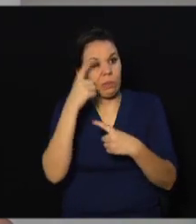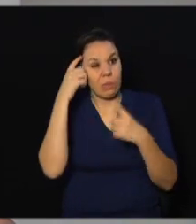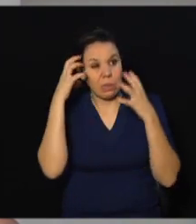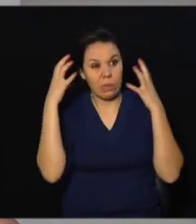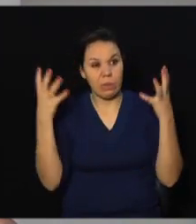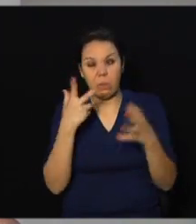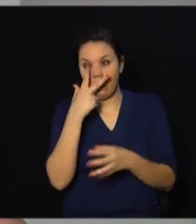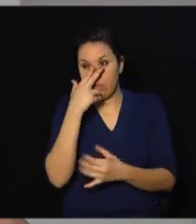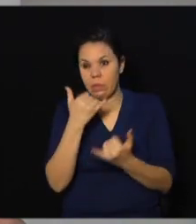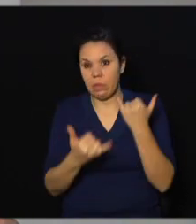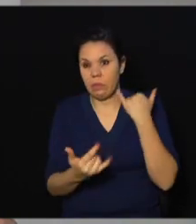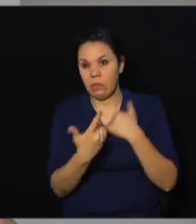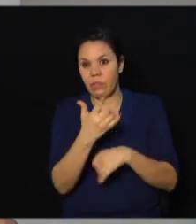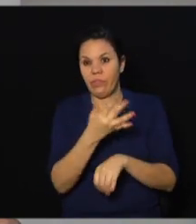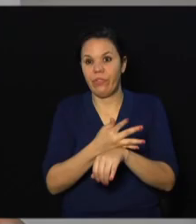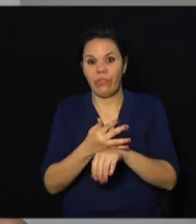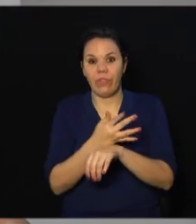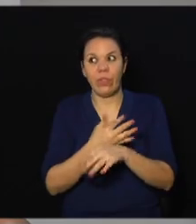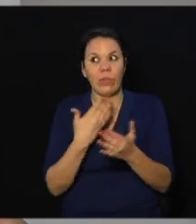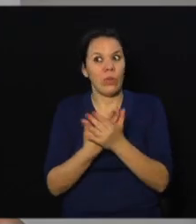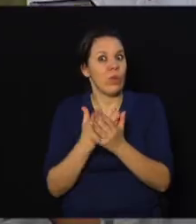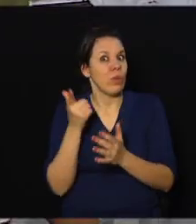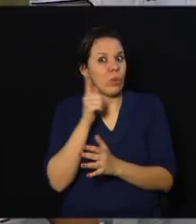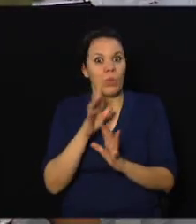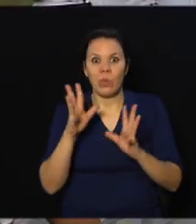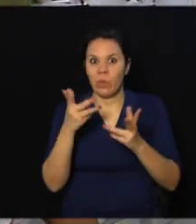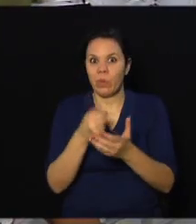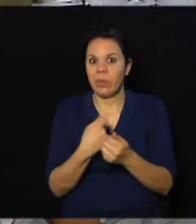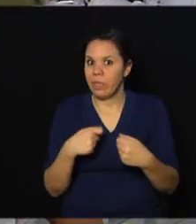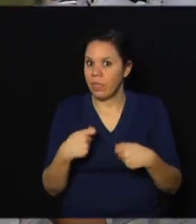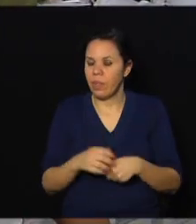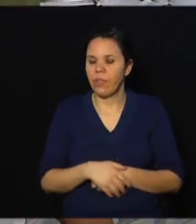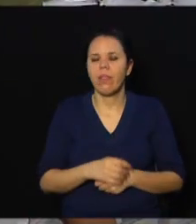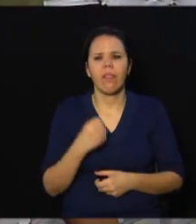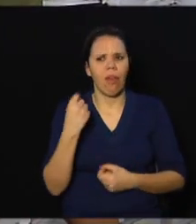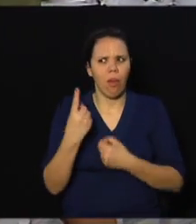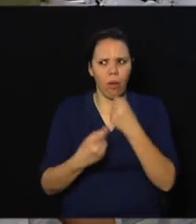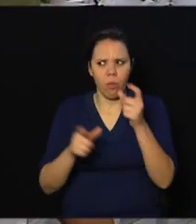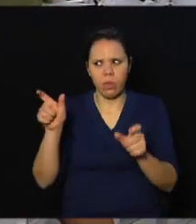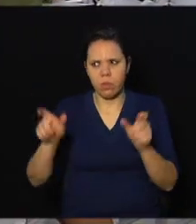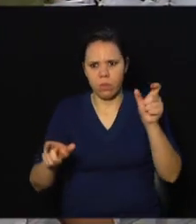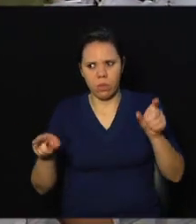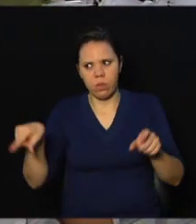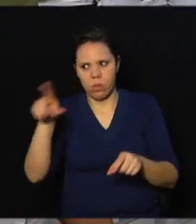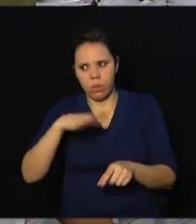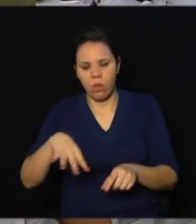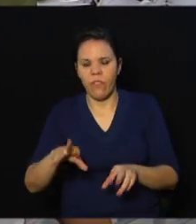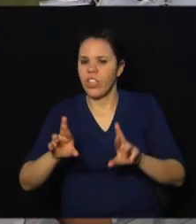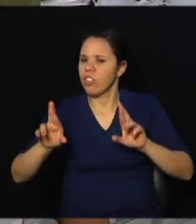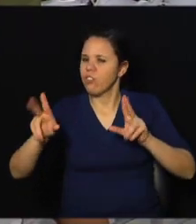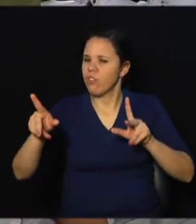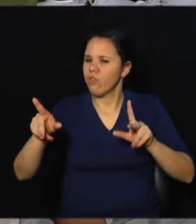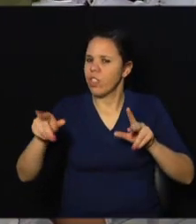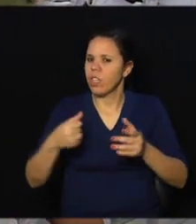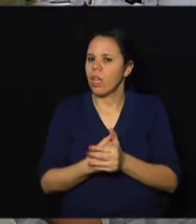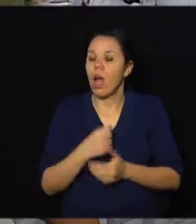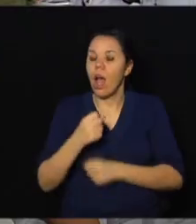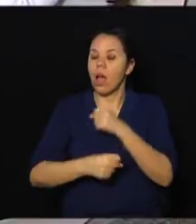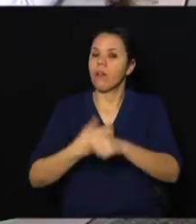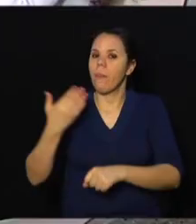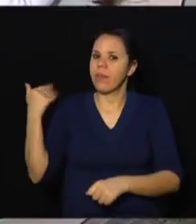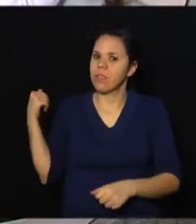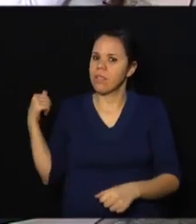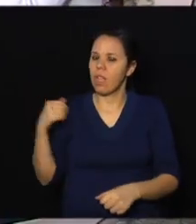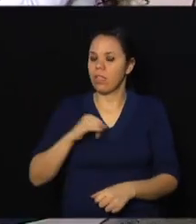tido férias e eu não tinha estudado tudo o que eu precisava. Só que tem candidato que fez bem diferente. No ano